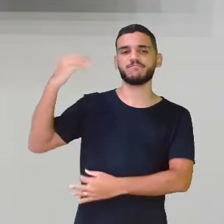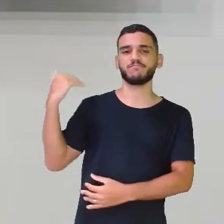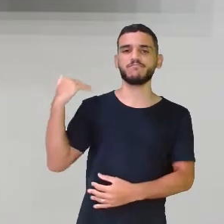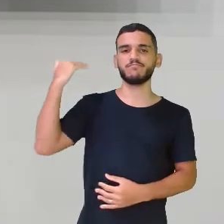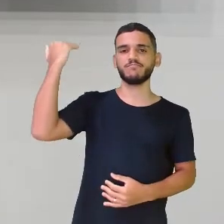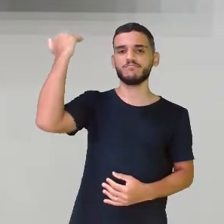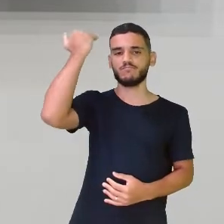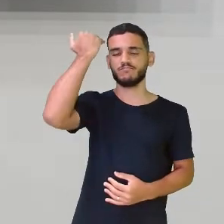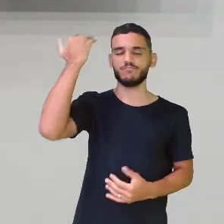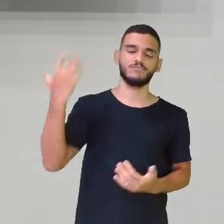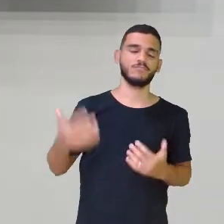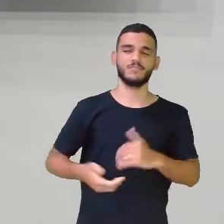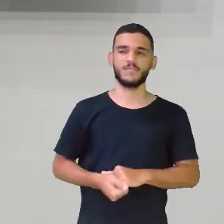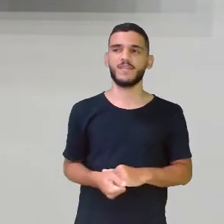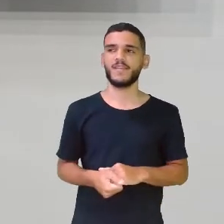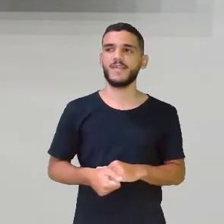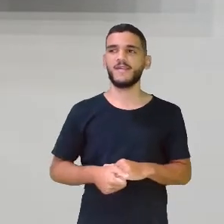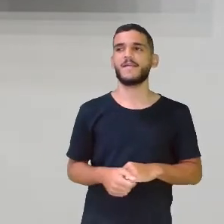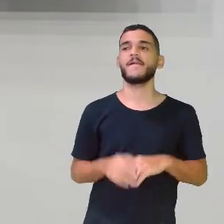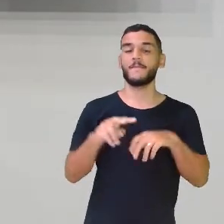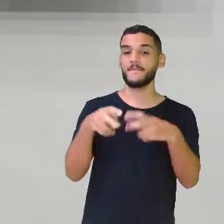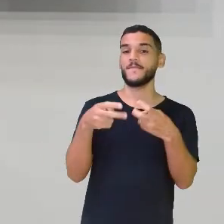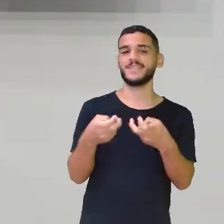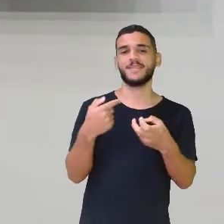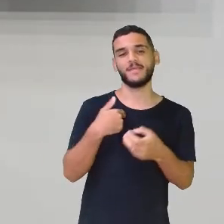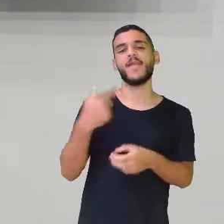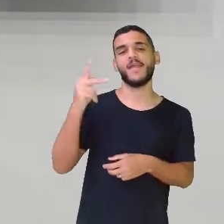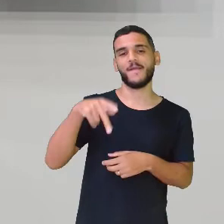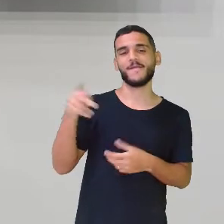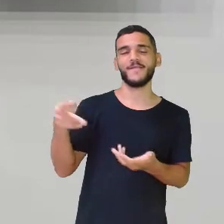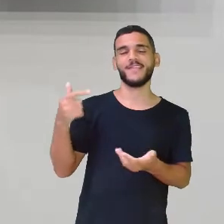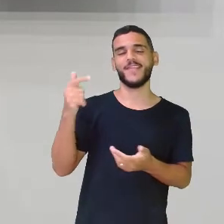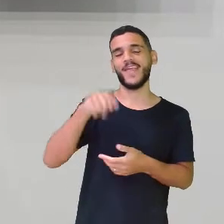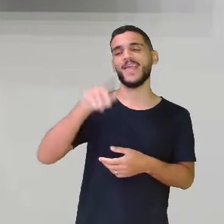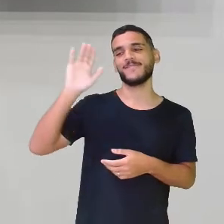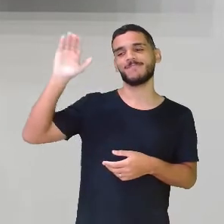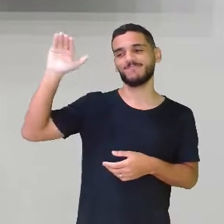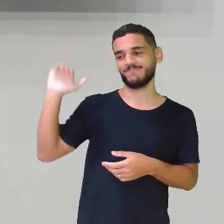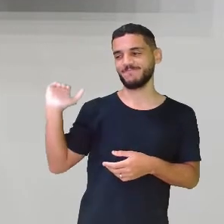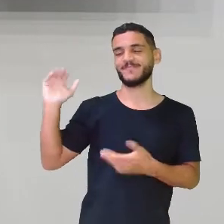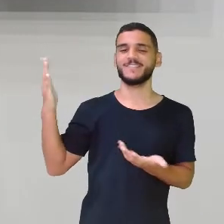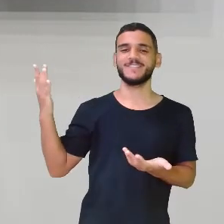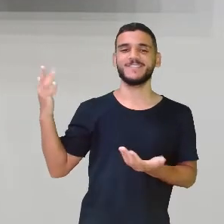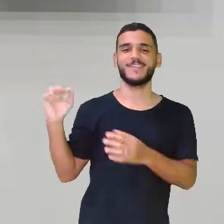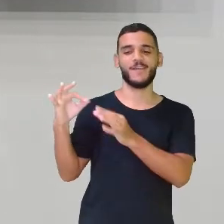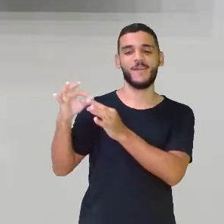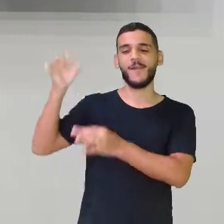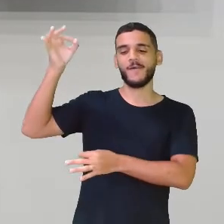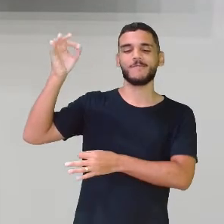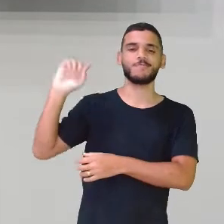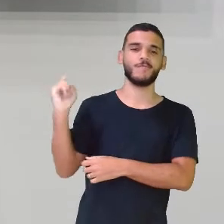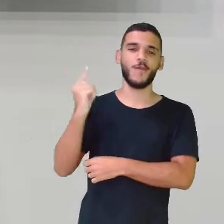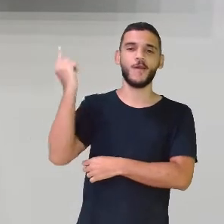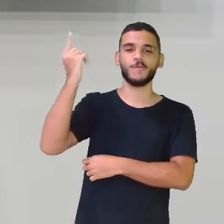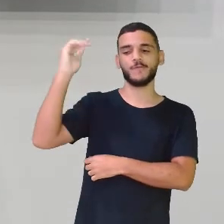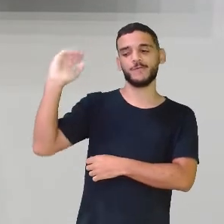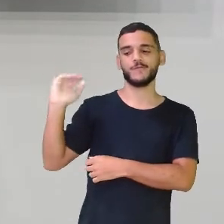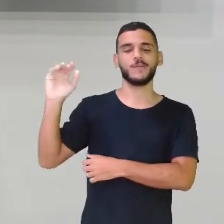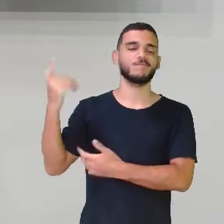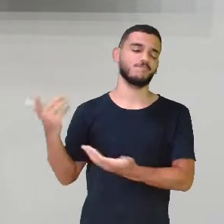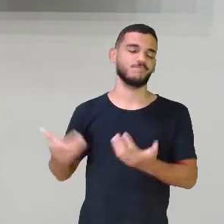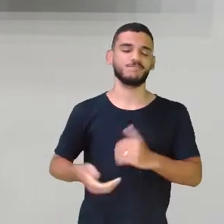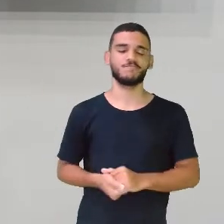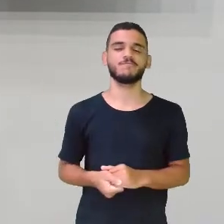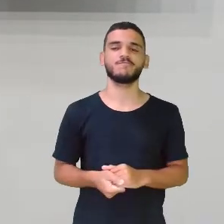que até pela TV dá para ver que a professora é meio, né, pequenininha, né?